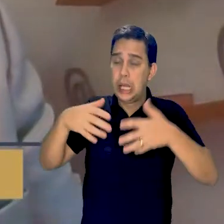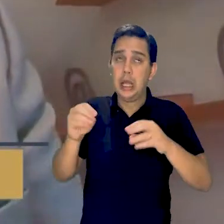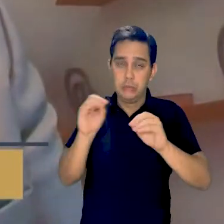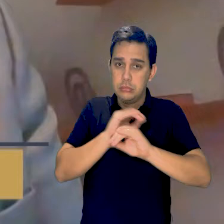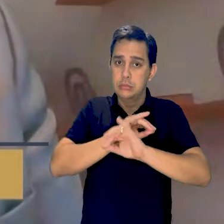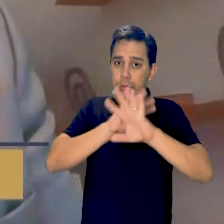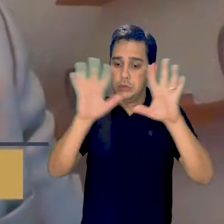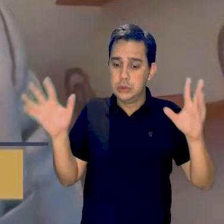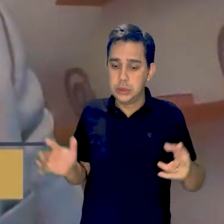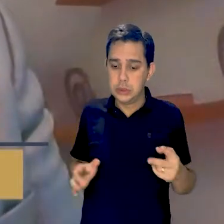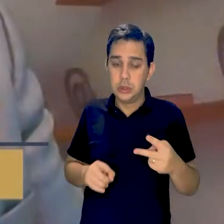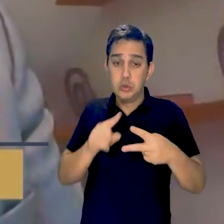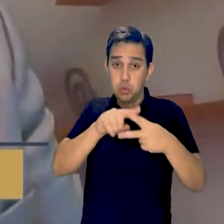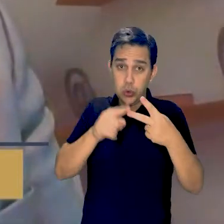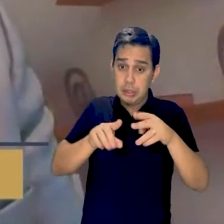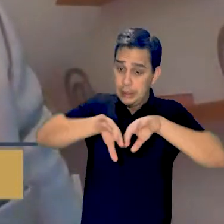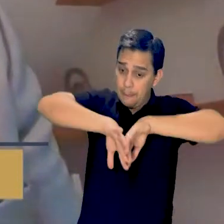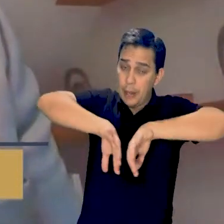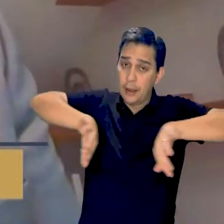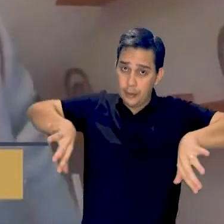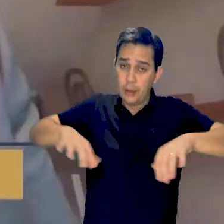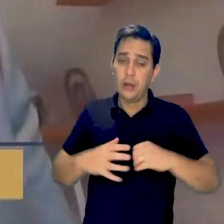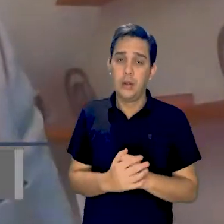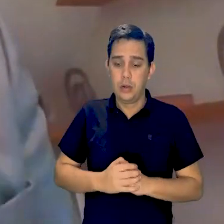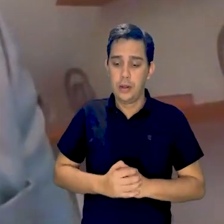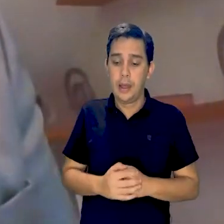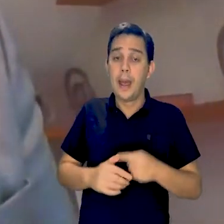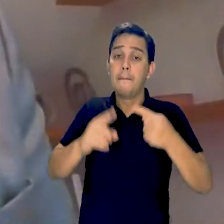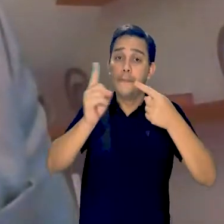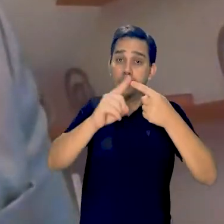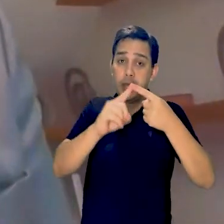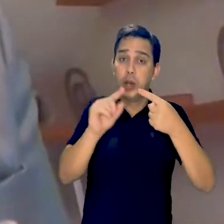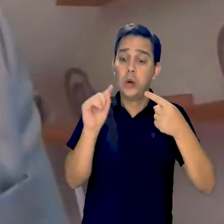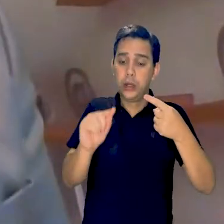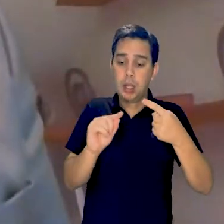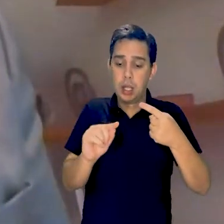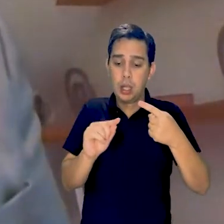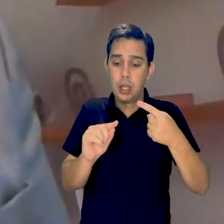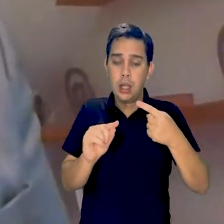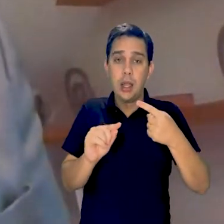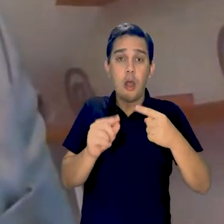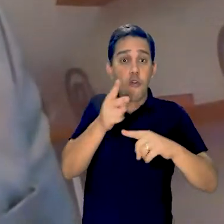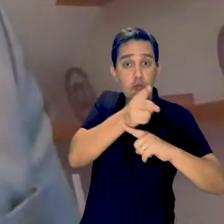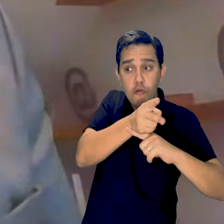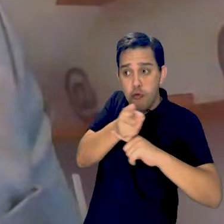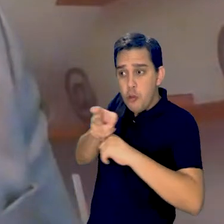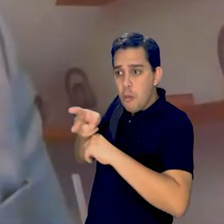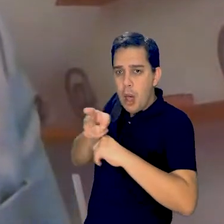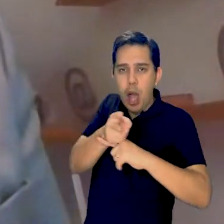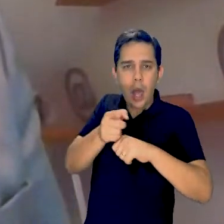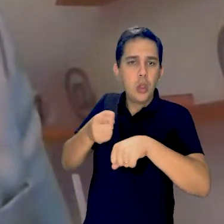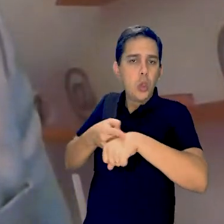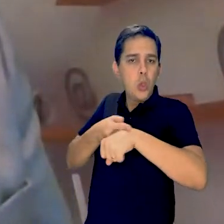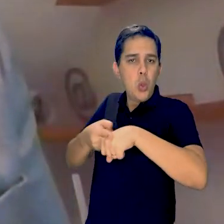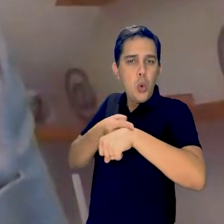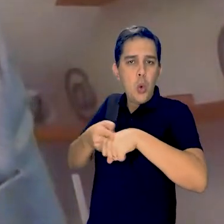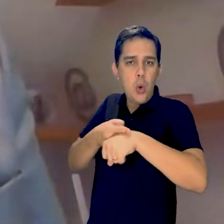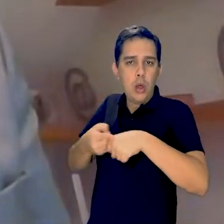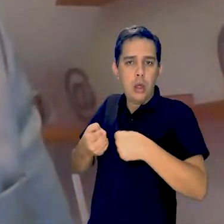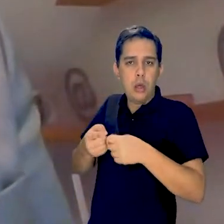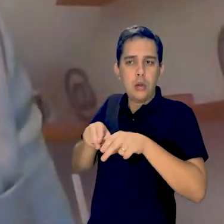alguma forma, apartadas, né? A primeira conduta é a conduta de filmar,